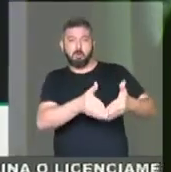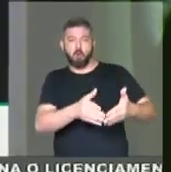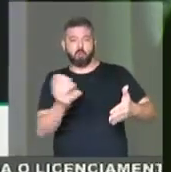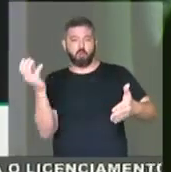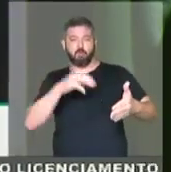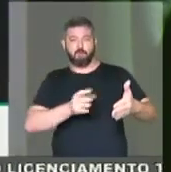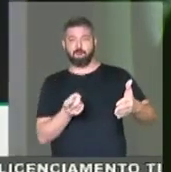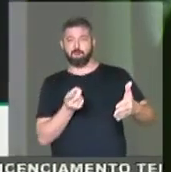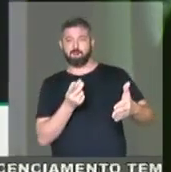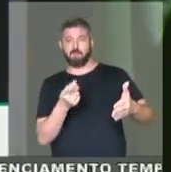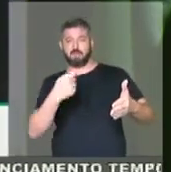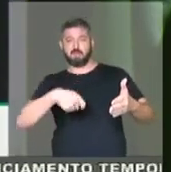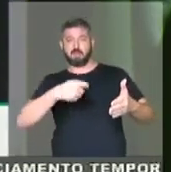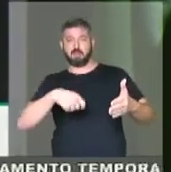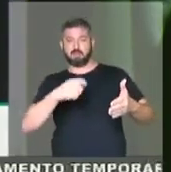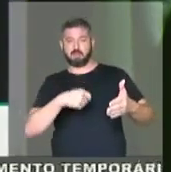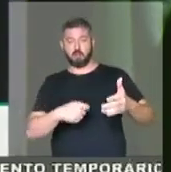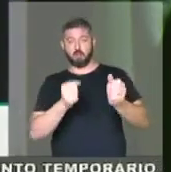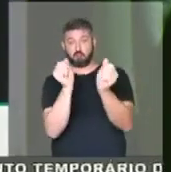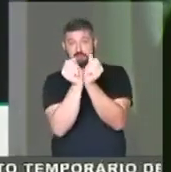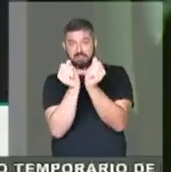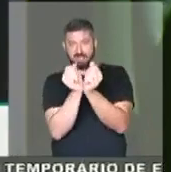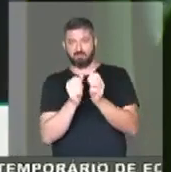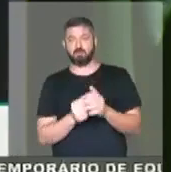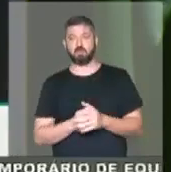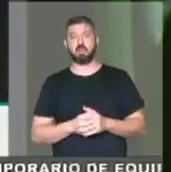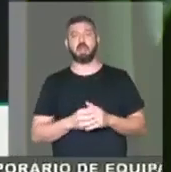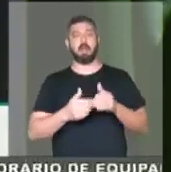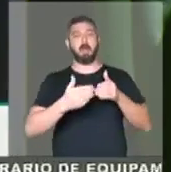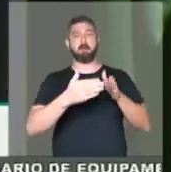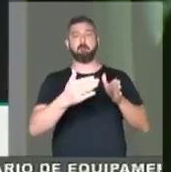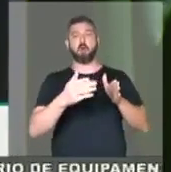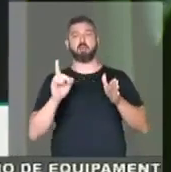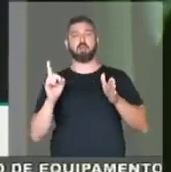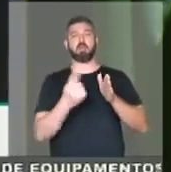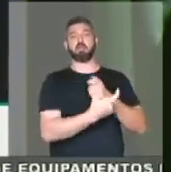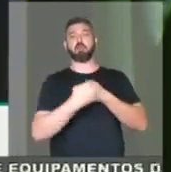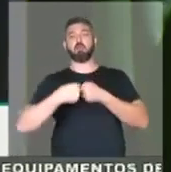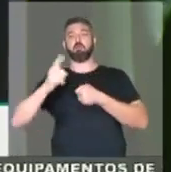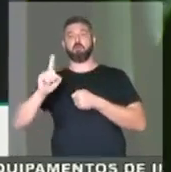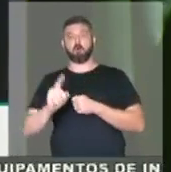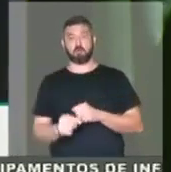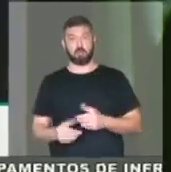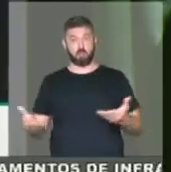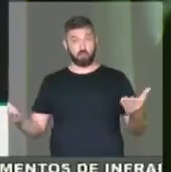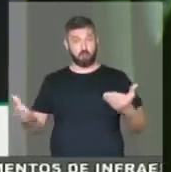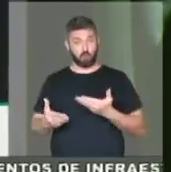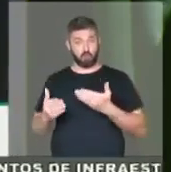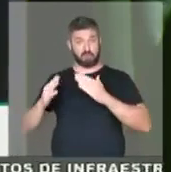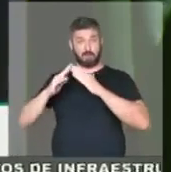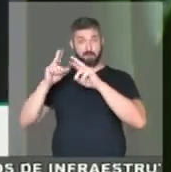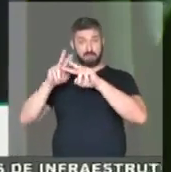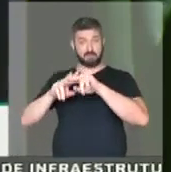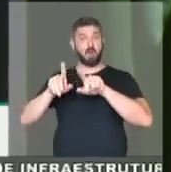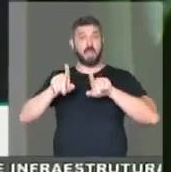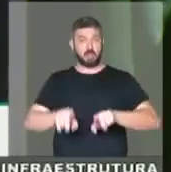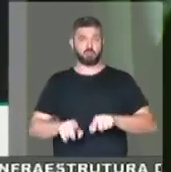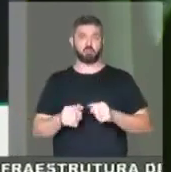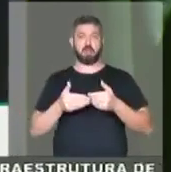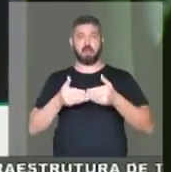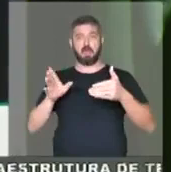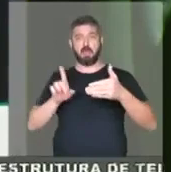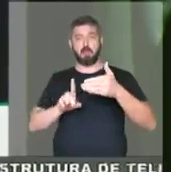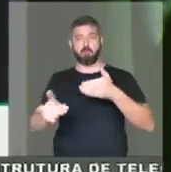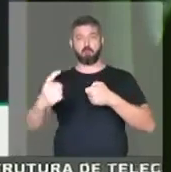escravos, chamava a porta do não retorno. De alguma maneira, o sistema penitenciário representa hoje a porta do não retorno.